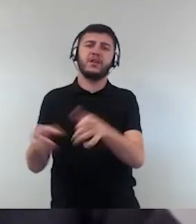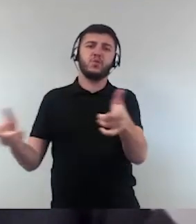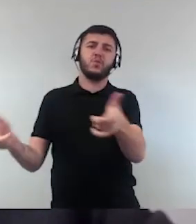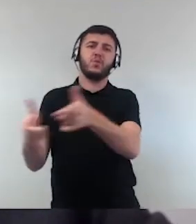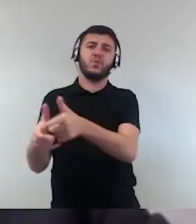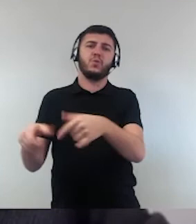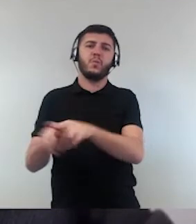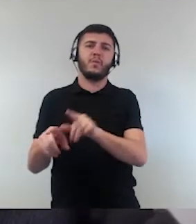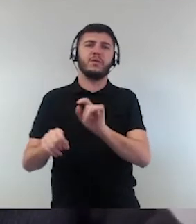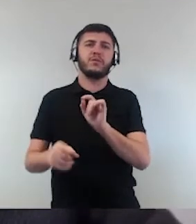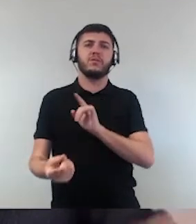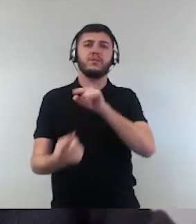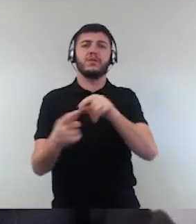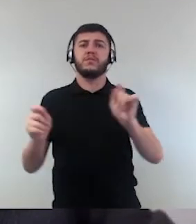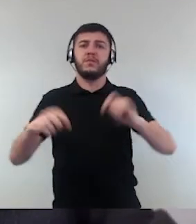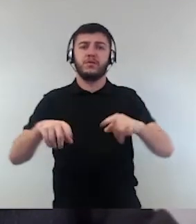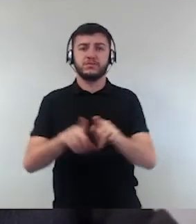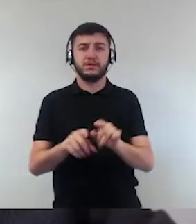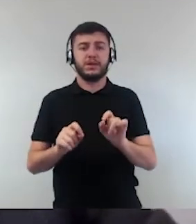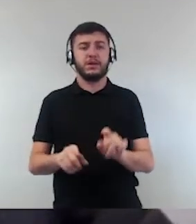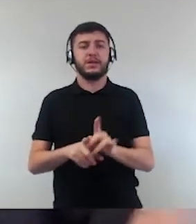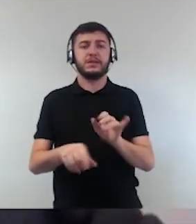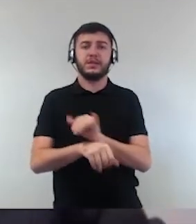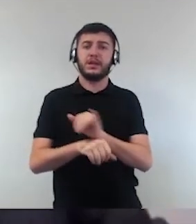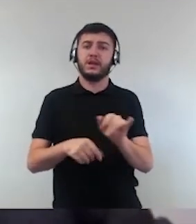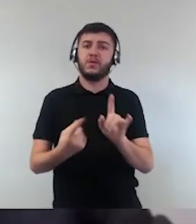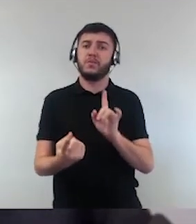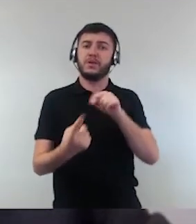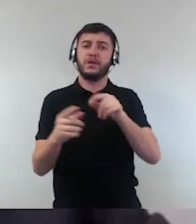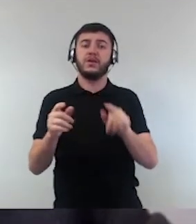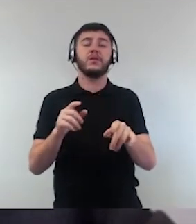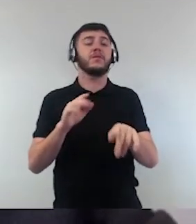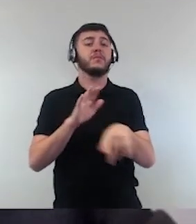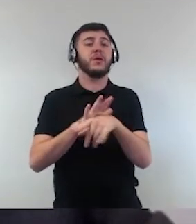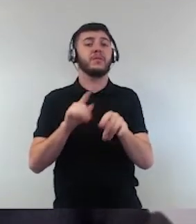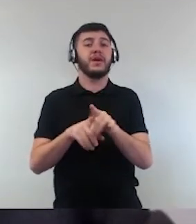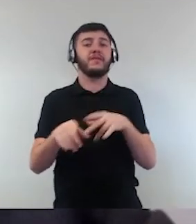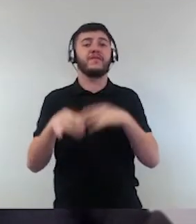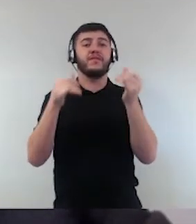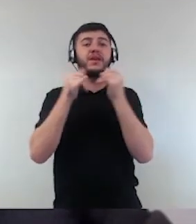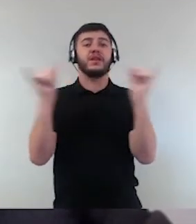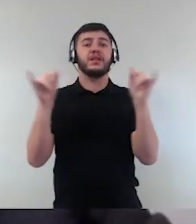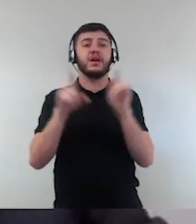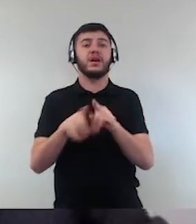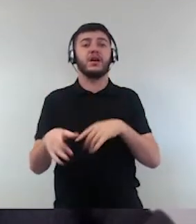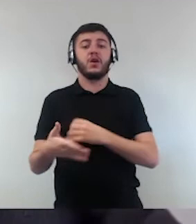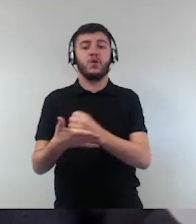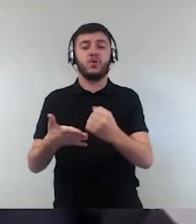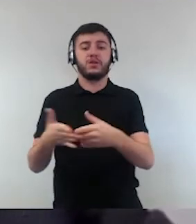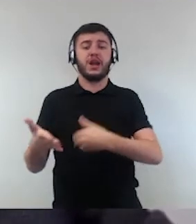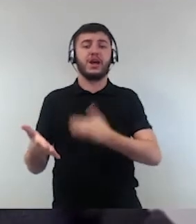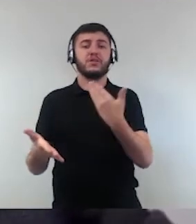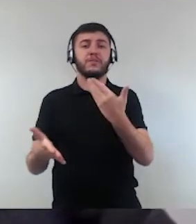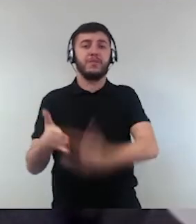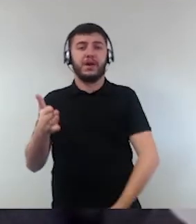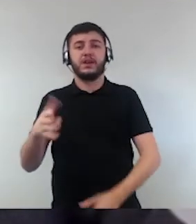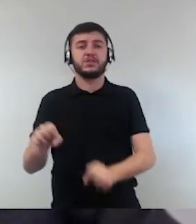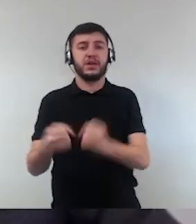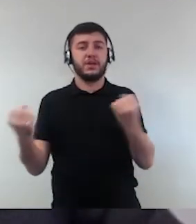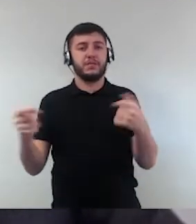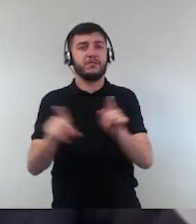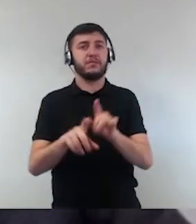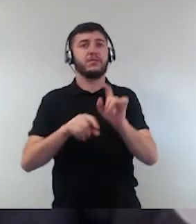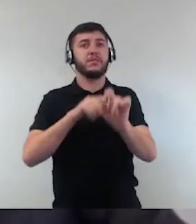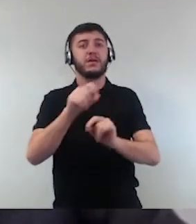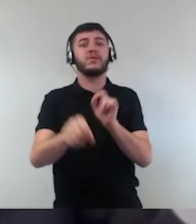que seja melhor distribuído esses prejuízos de forma a não violar contratos de financiamento de geradores e, por outro